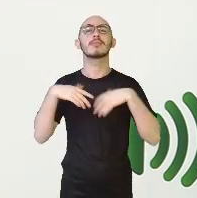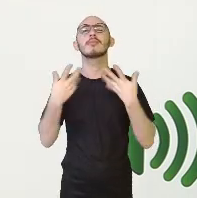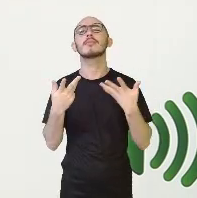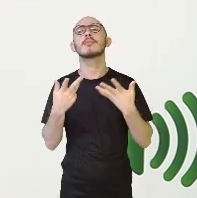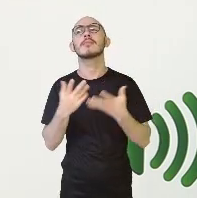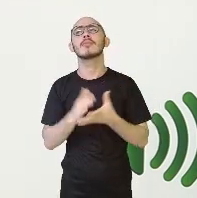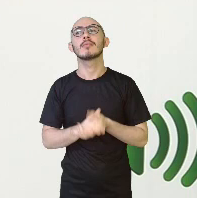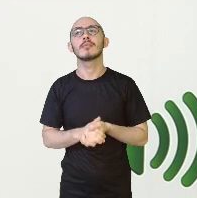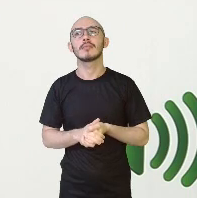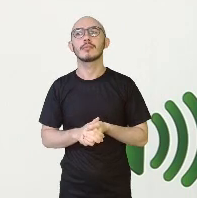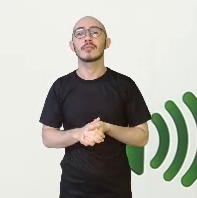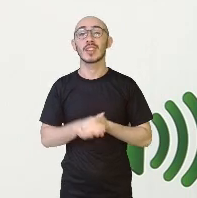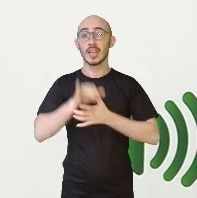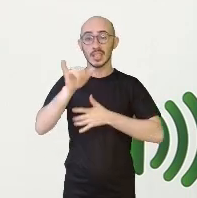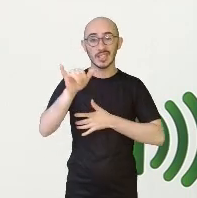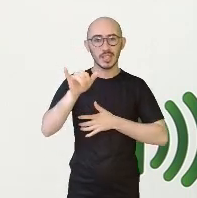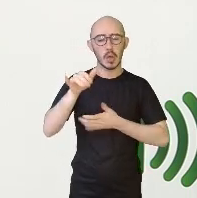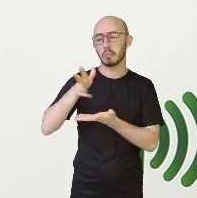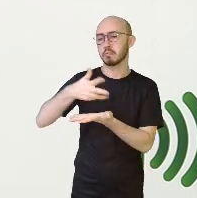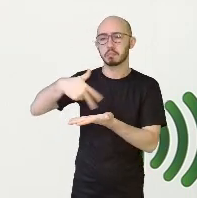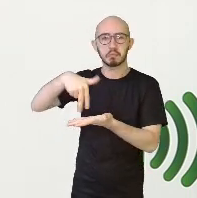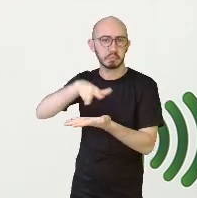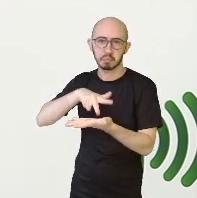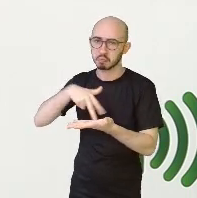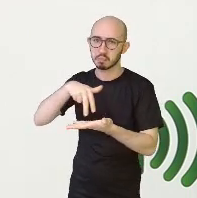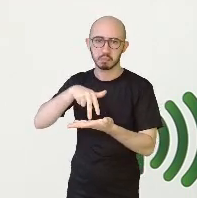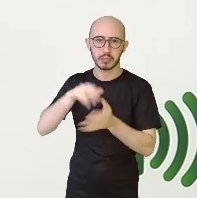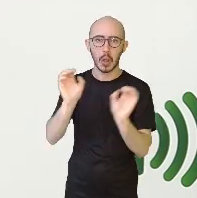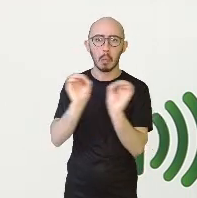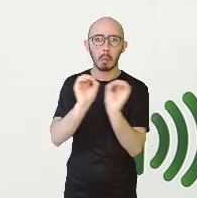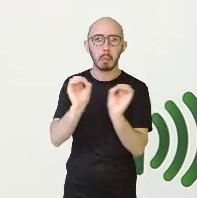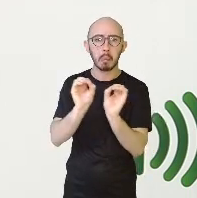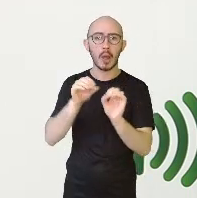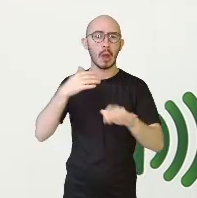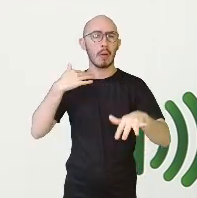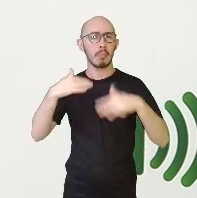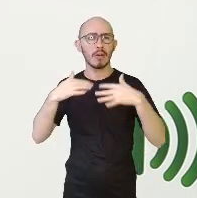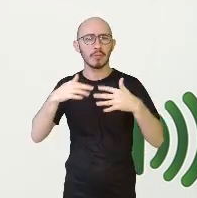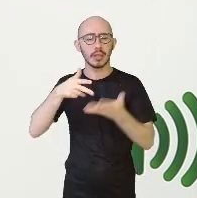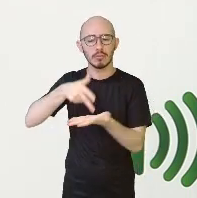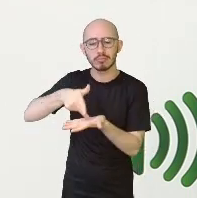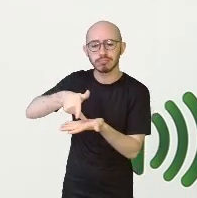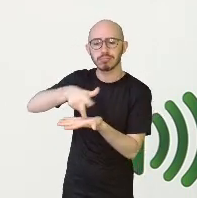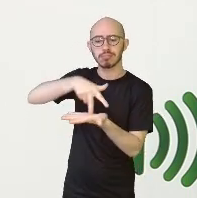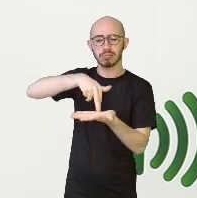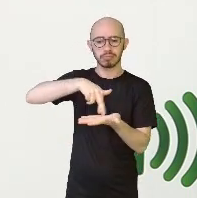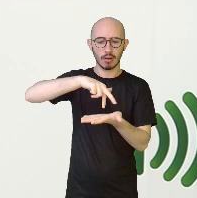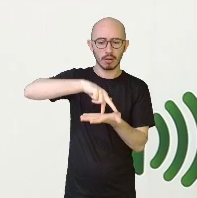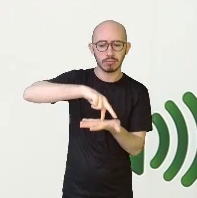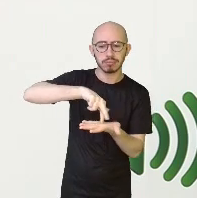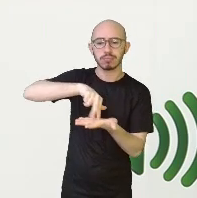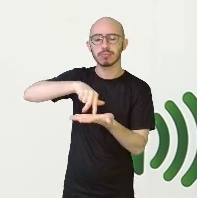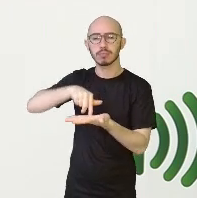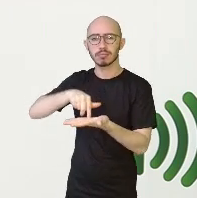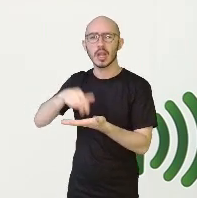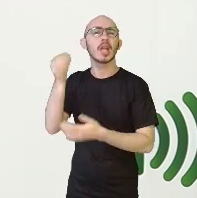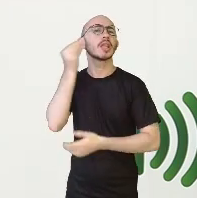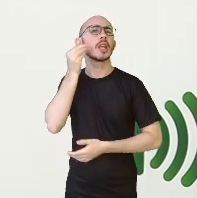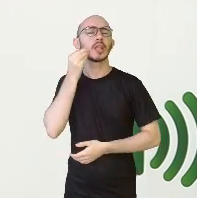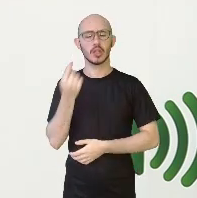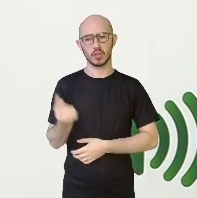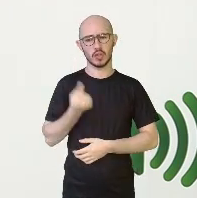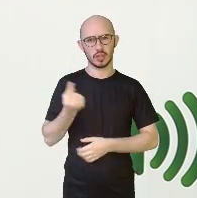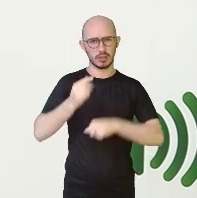quem não dançou, quem não fez o movimento da meia-lua de frente, tenta fazer aí